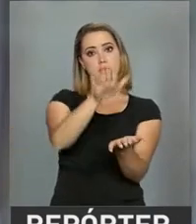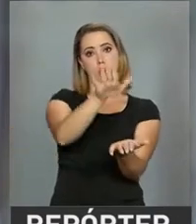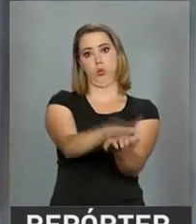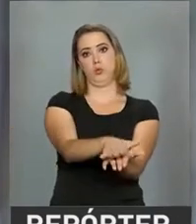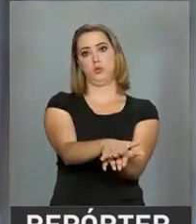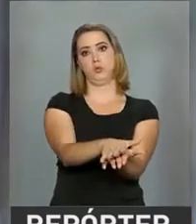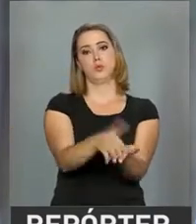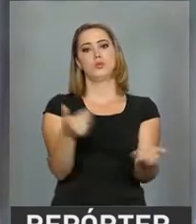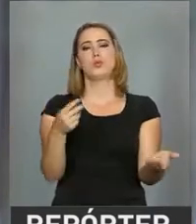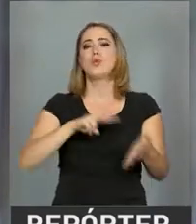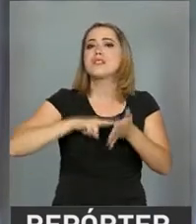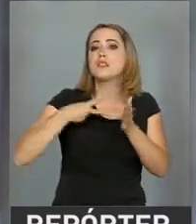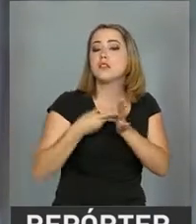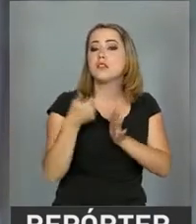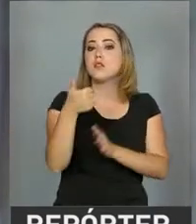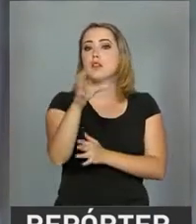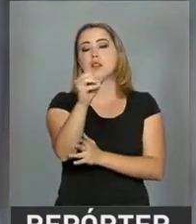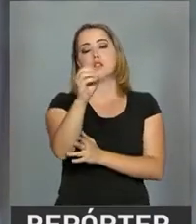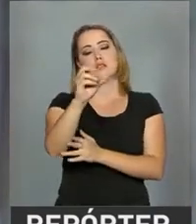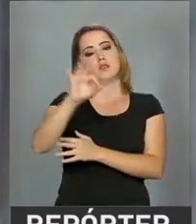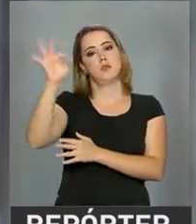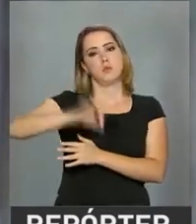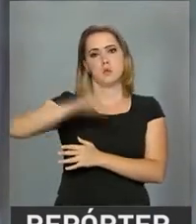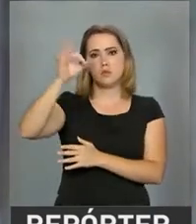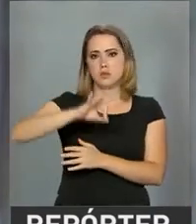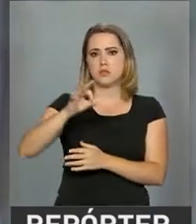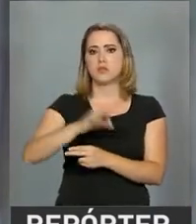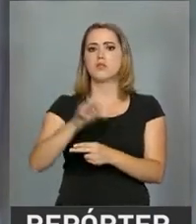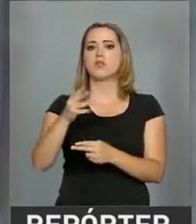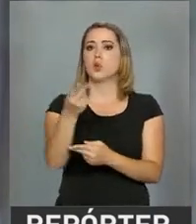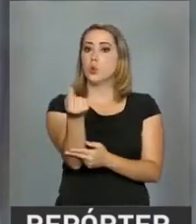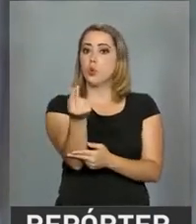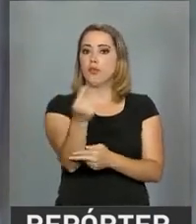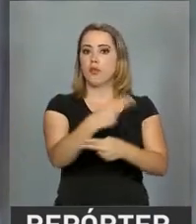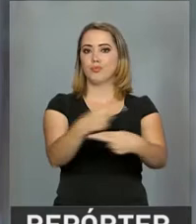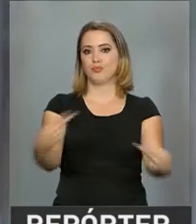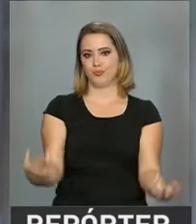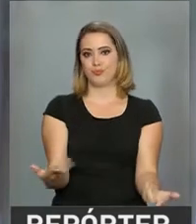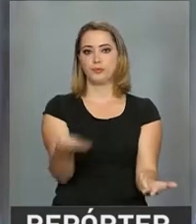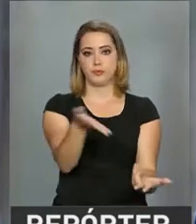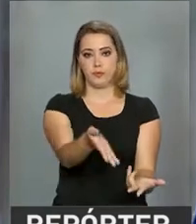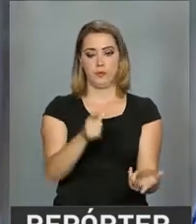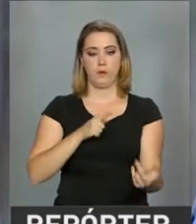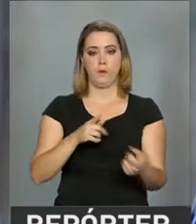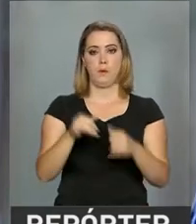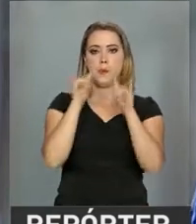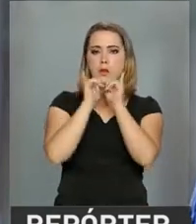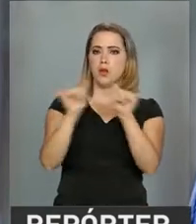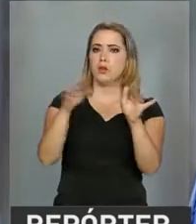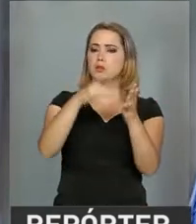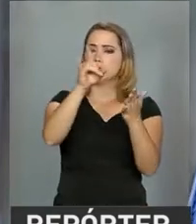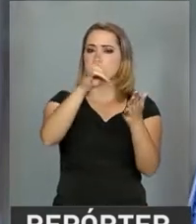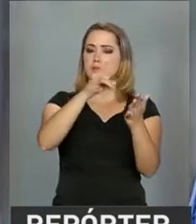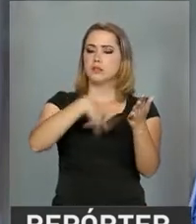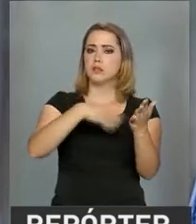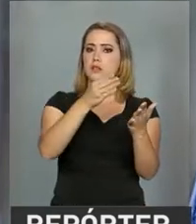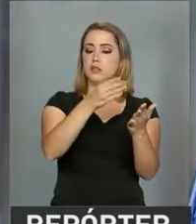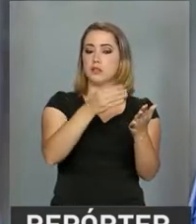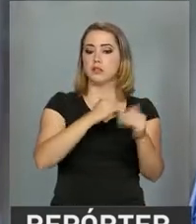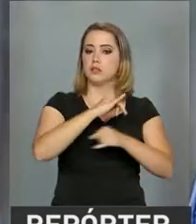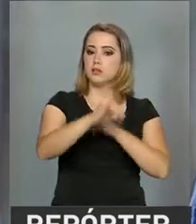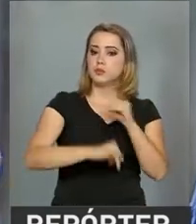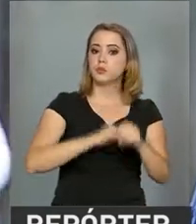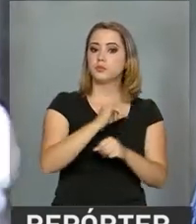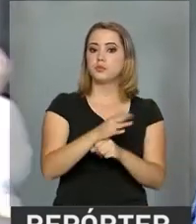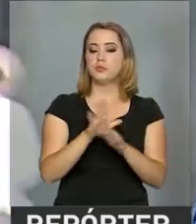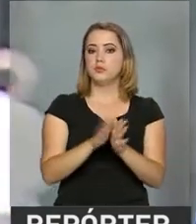100% do valor da mercadoria. Para ajudar no momento da declaração, a Receita Federal disponibiliza o Guia do Viajante, com respostas